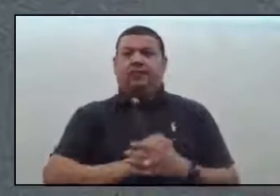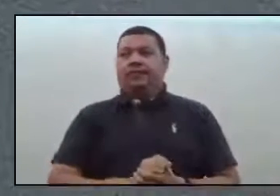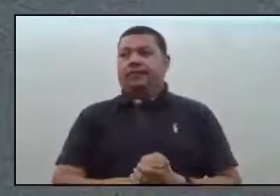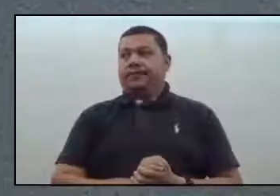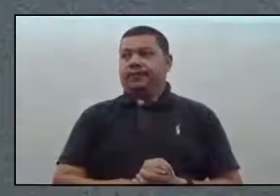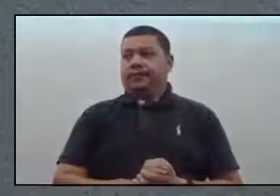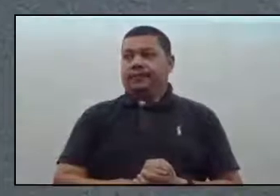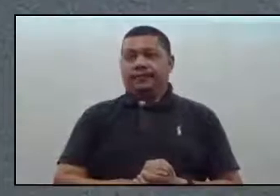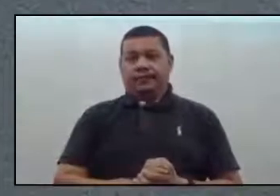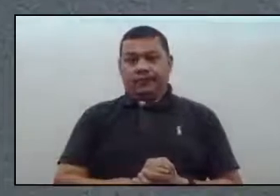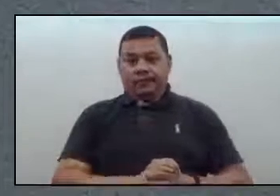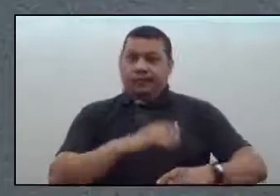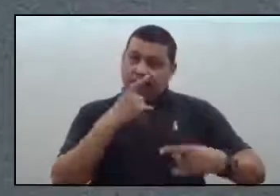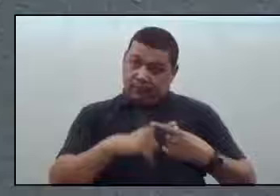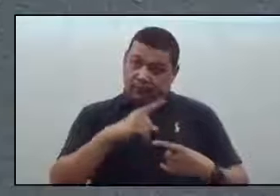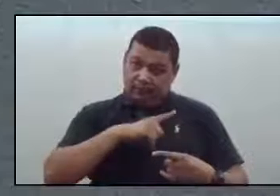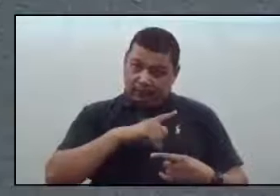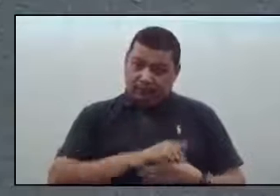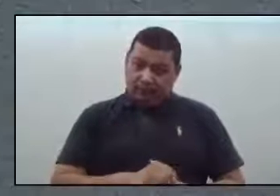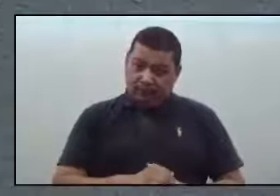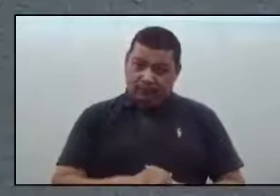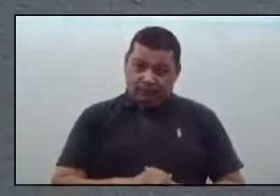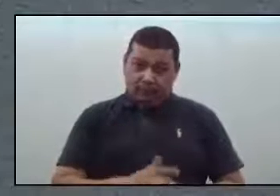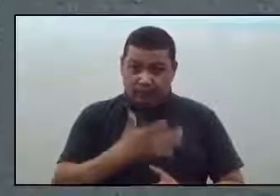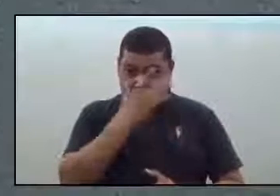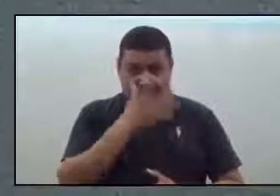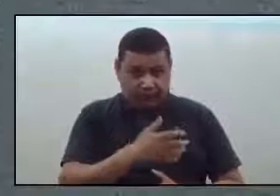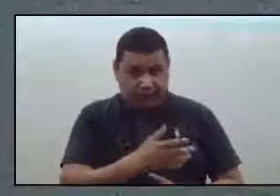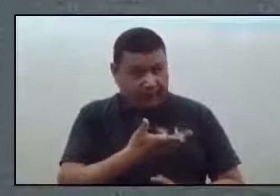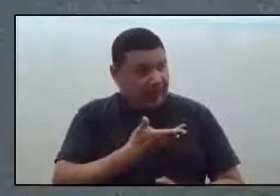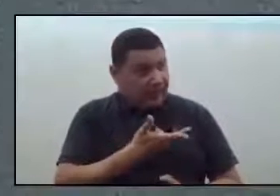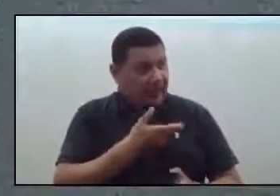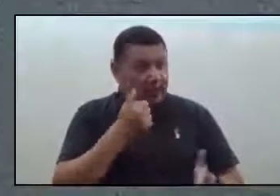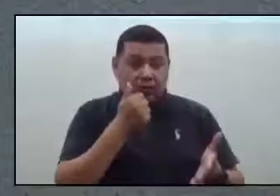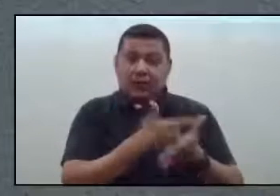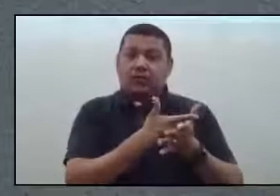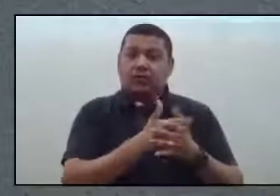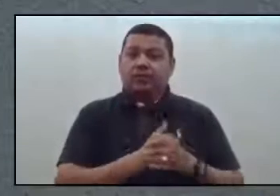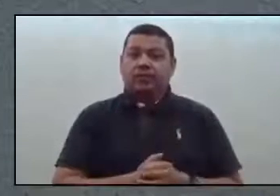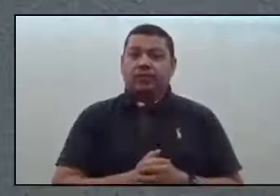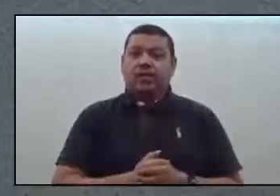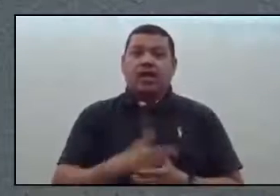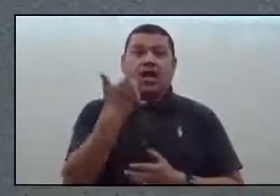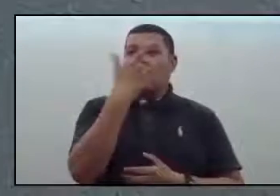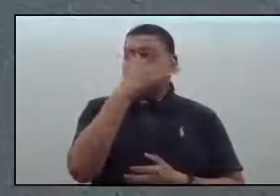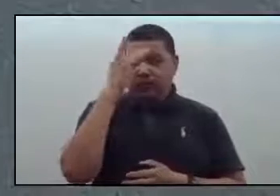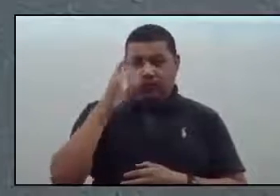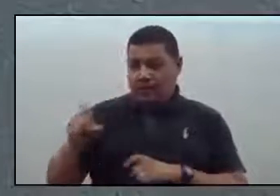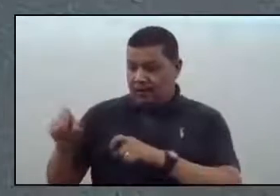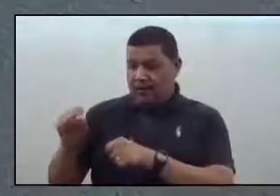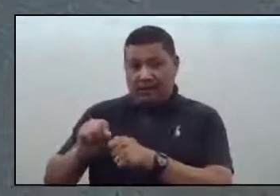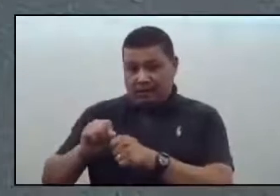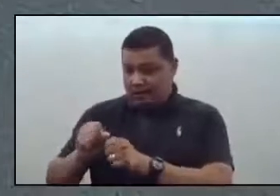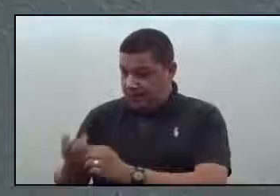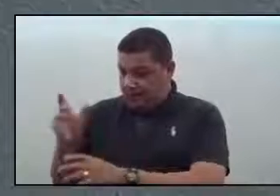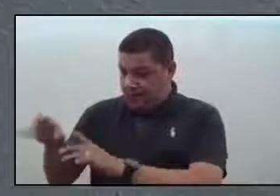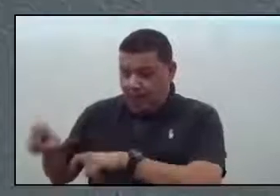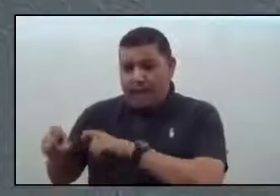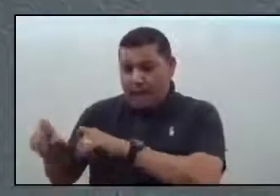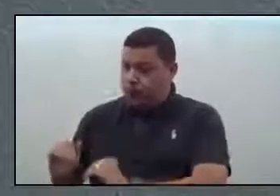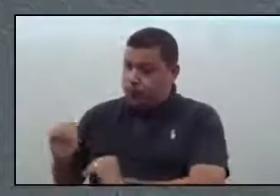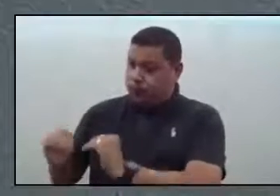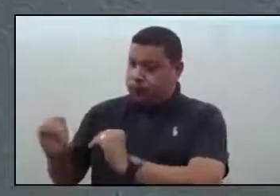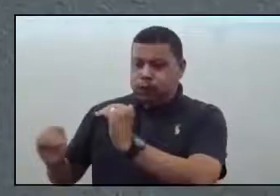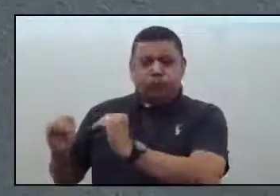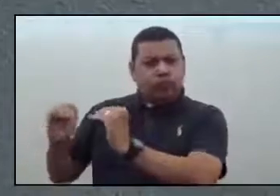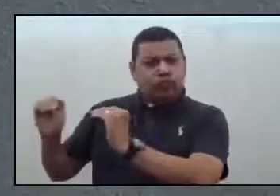aí vai atrair compradores, e cada vez mais produtores vão estar produzindo essa commodity